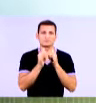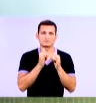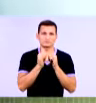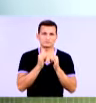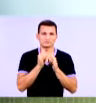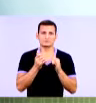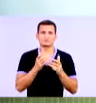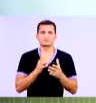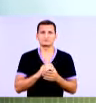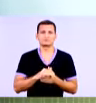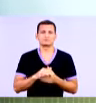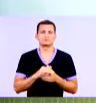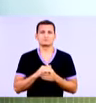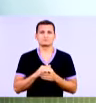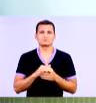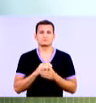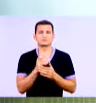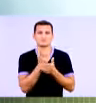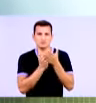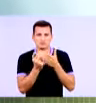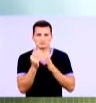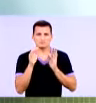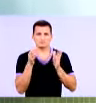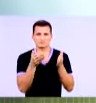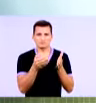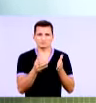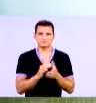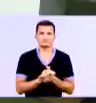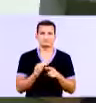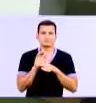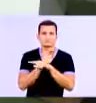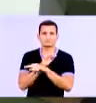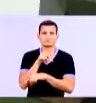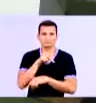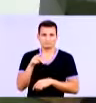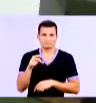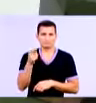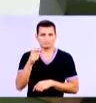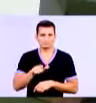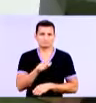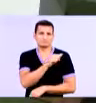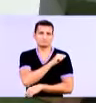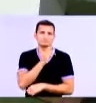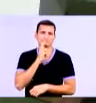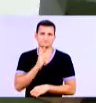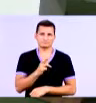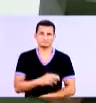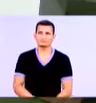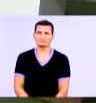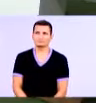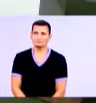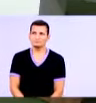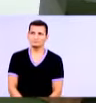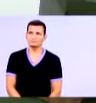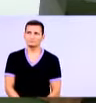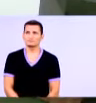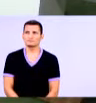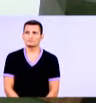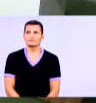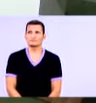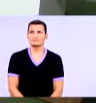sobre as imagens especificamente, né? Professor, mais alguma contribuição aí dos alunos a ser destacada? Em